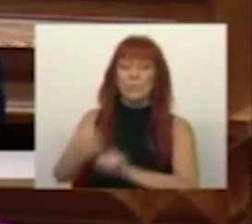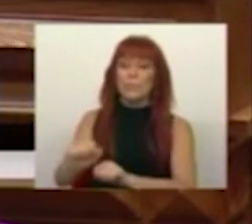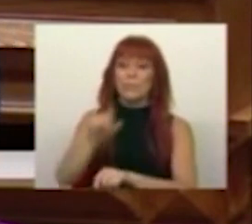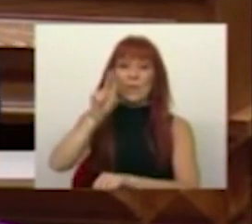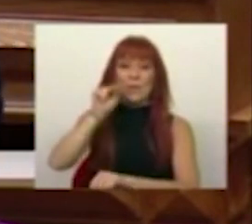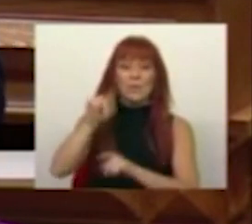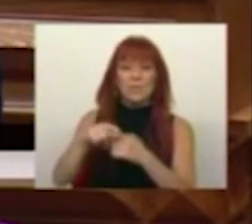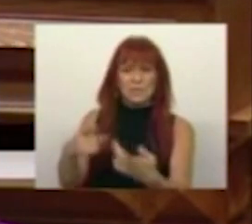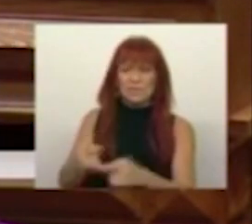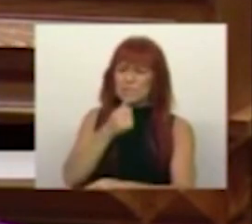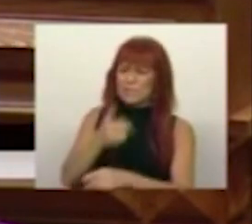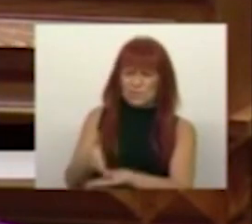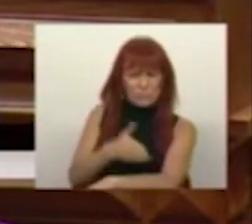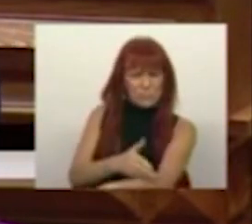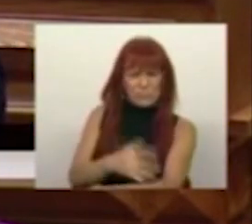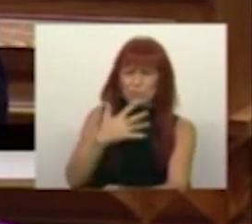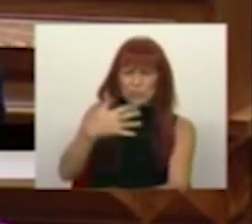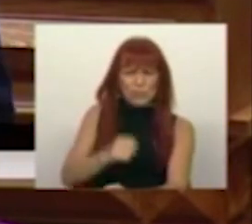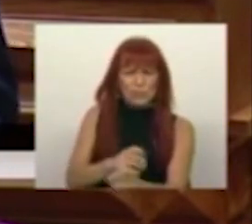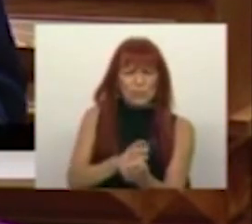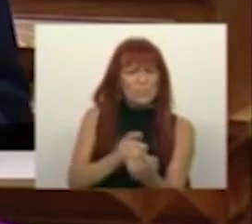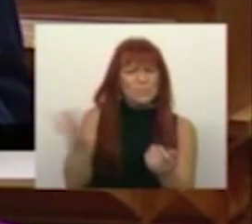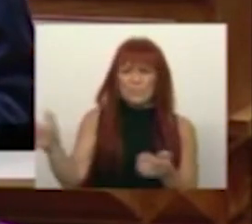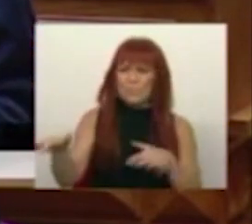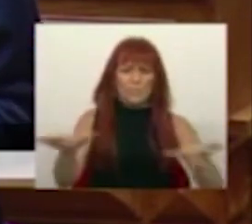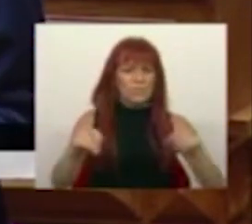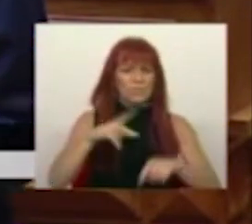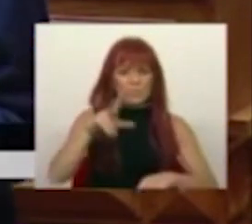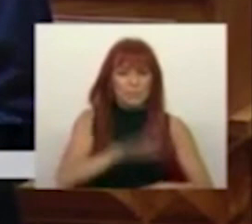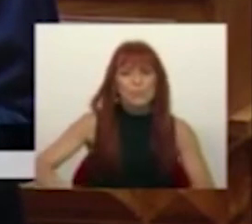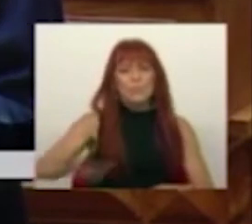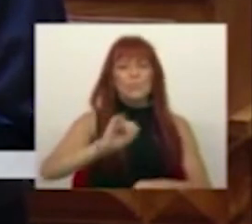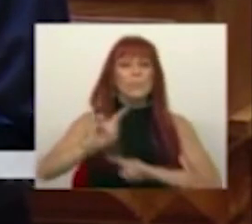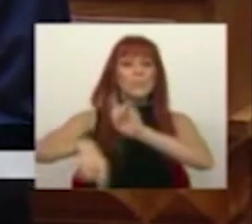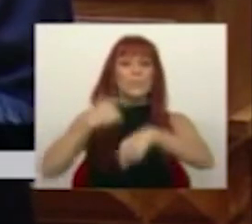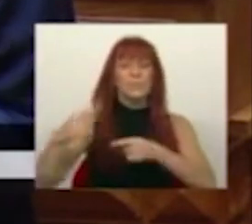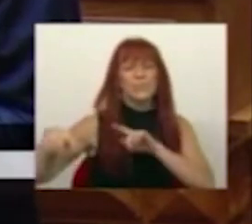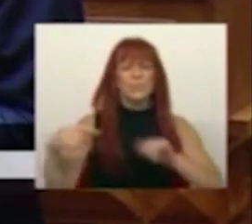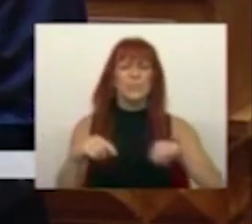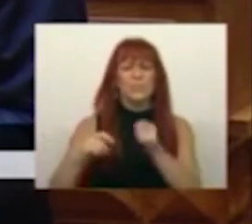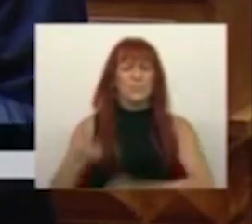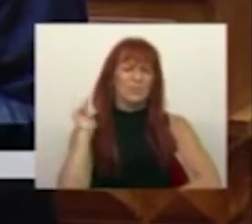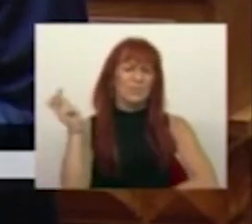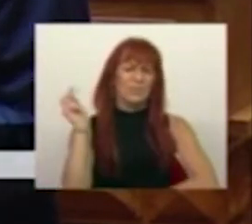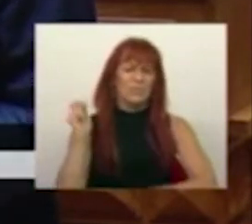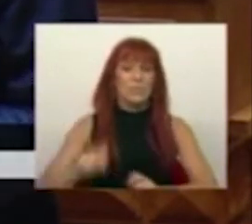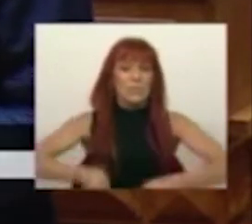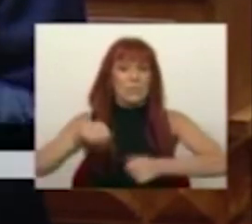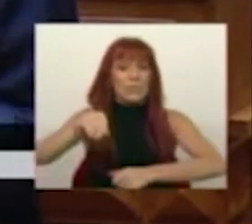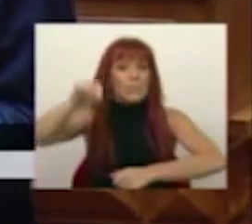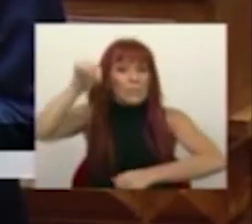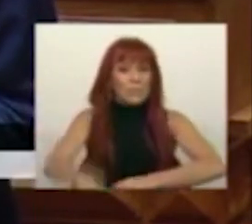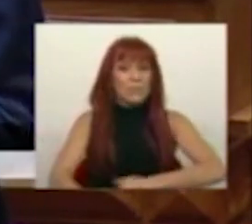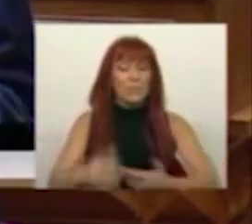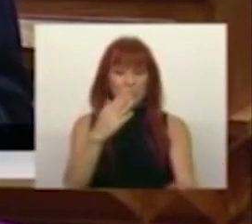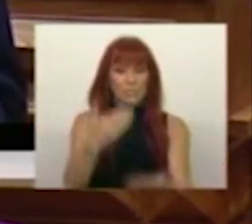Alcochete estava decidido em todas as instâncias nacionais depois de um debate de décadas sobre a melhor localização